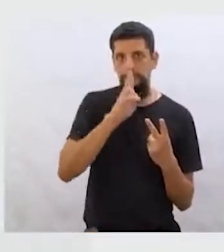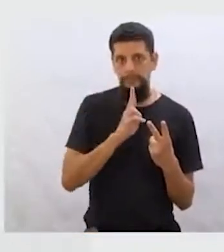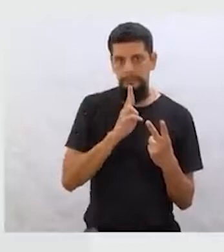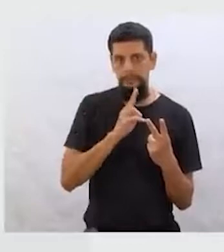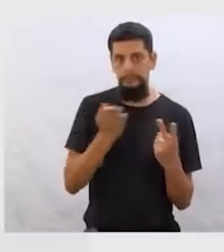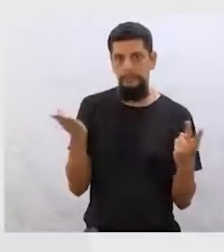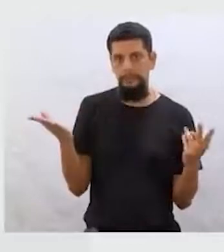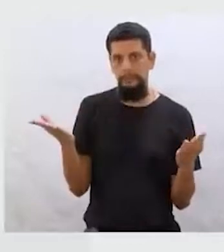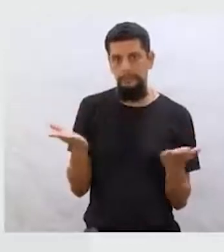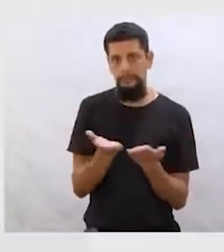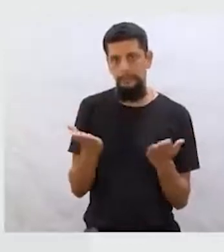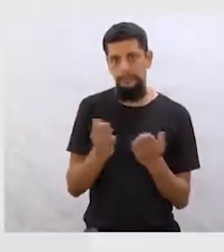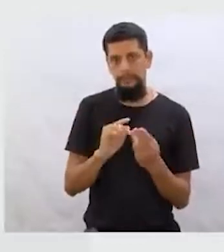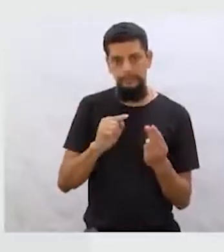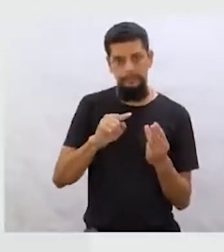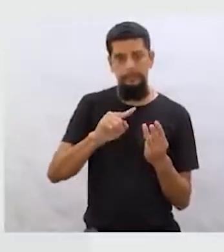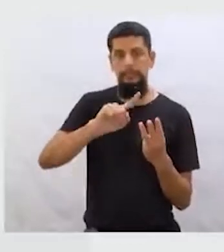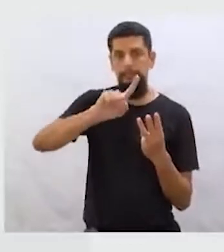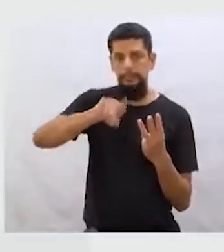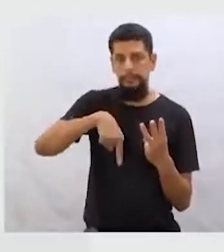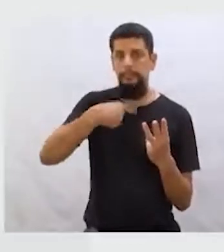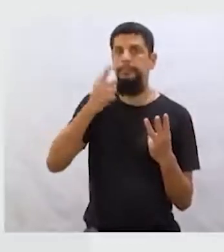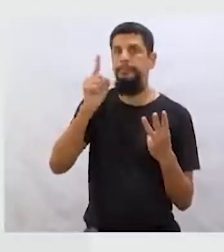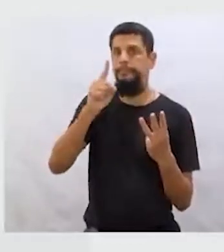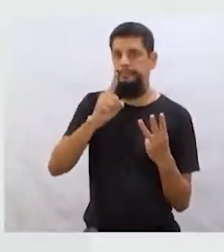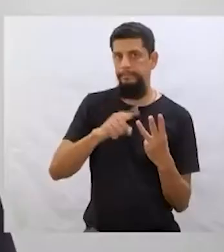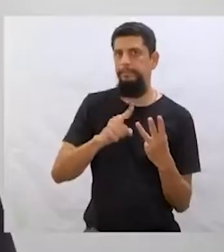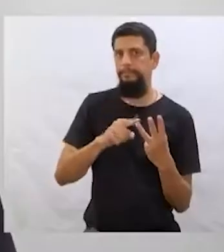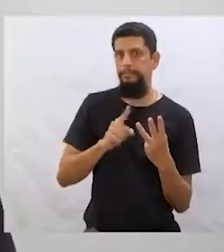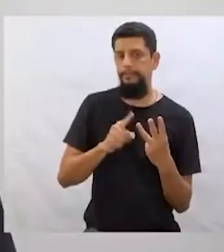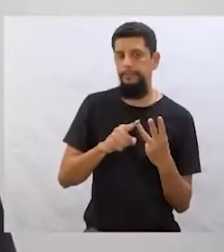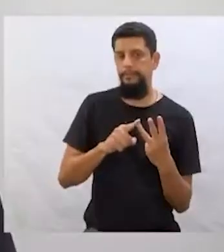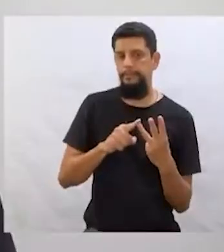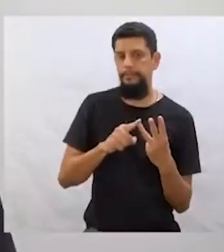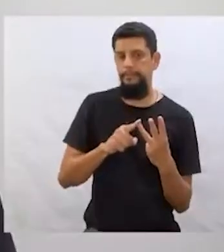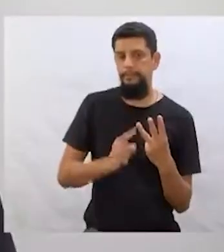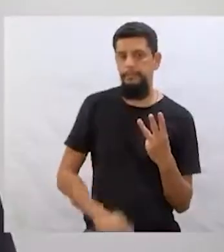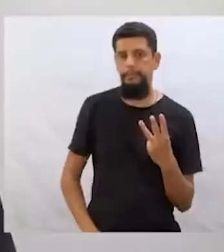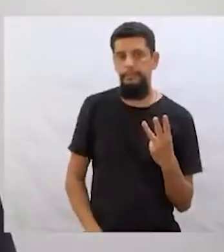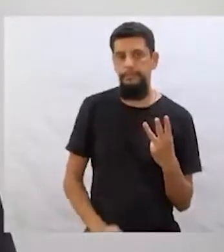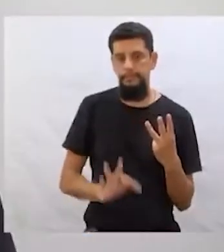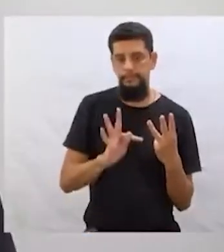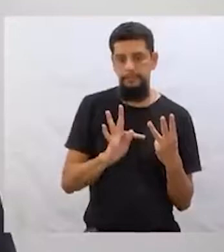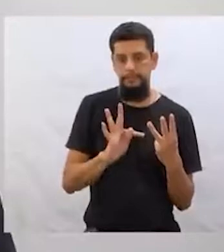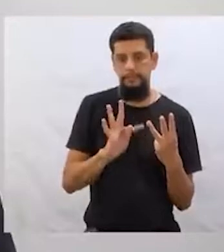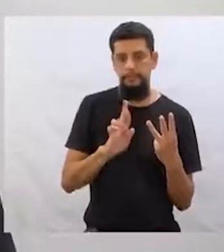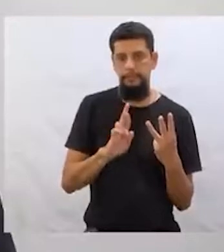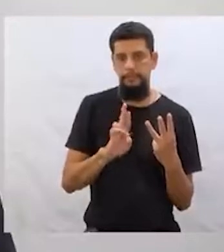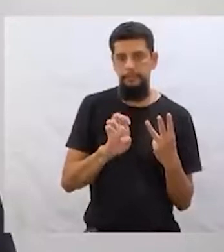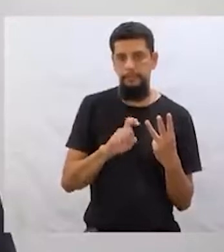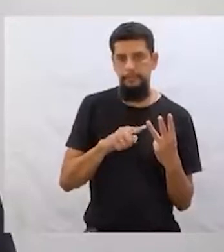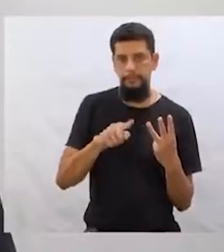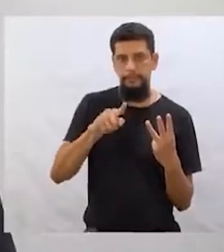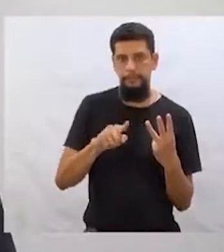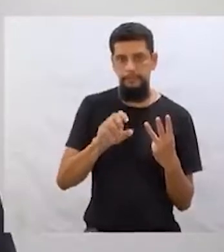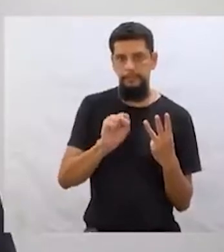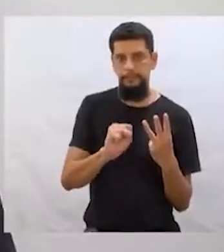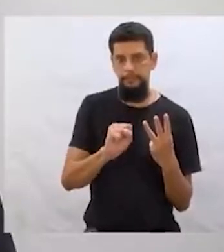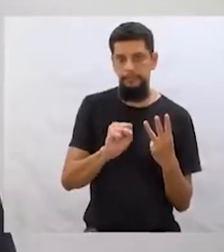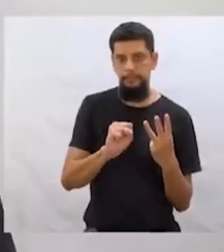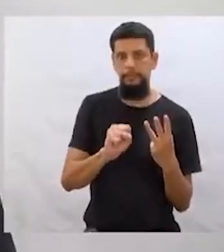1, 2. Agora nós vamos para o próximo número. Qual será? O número 3. E